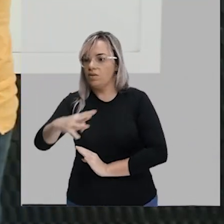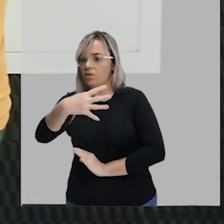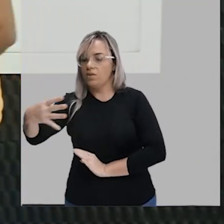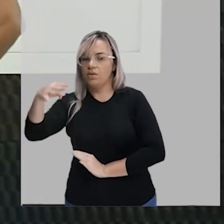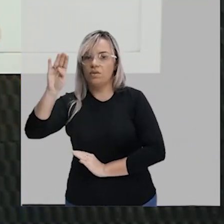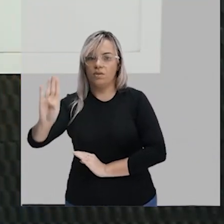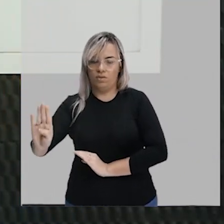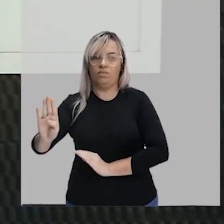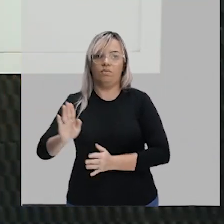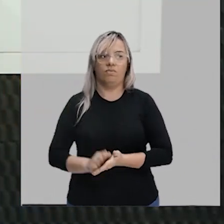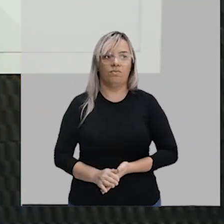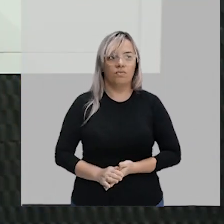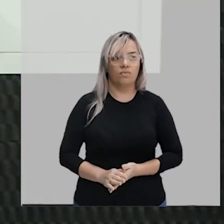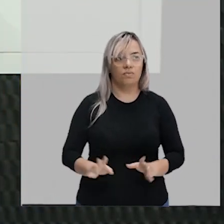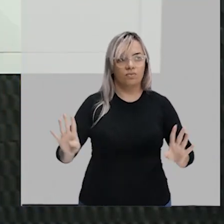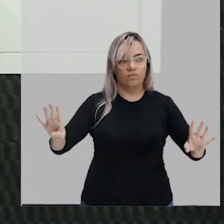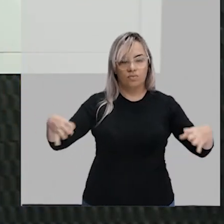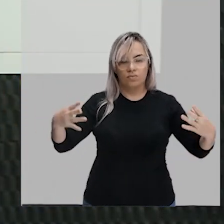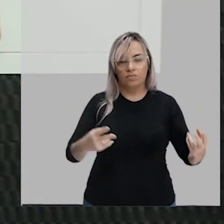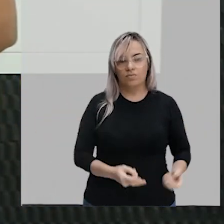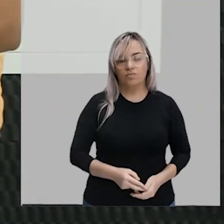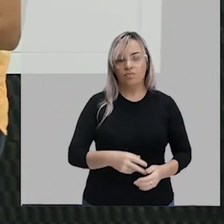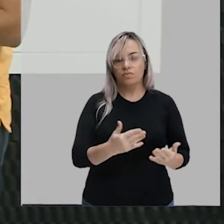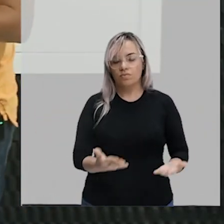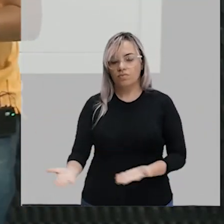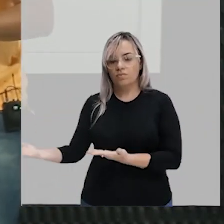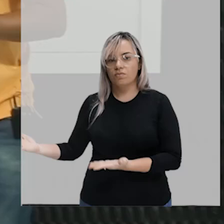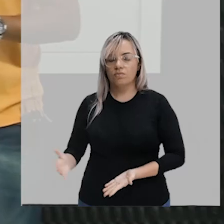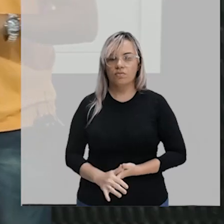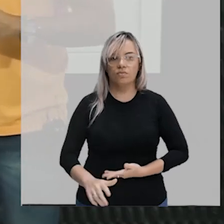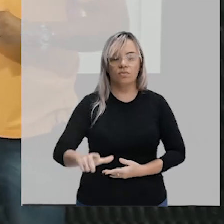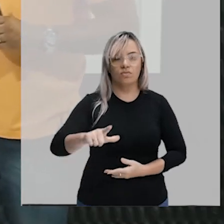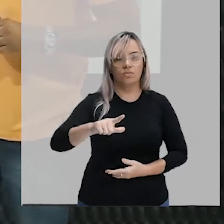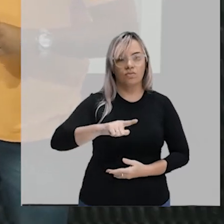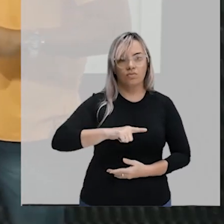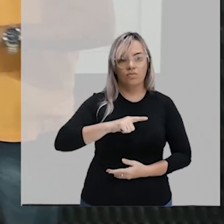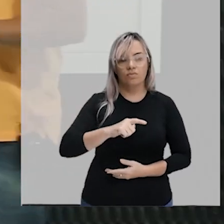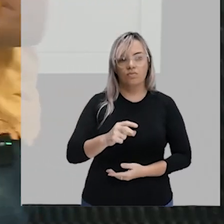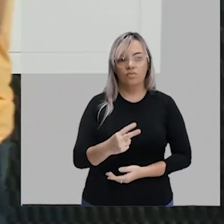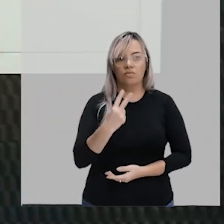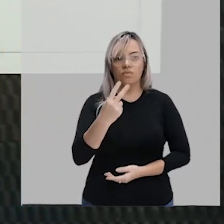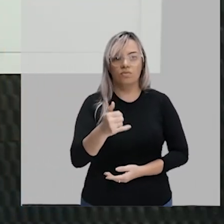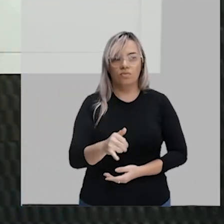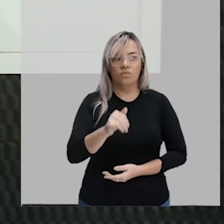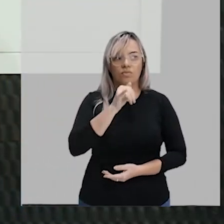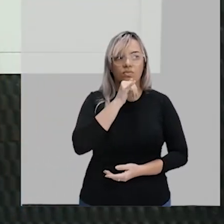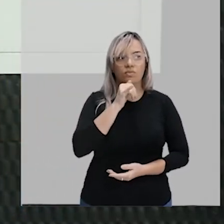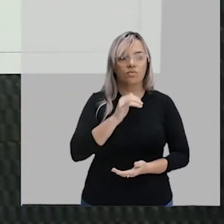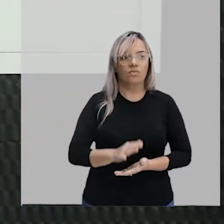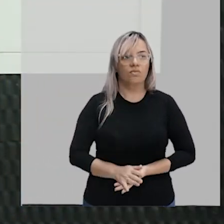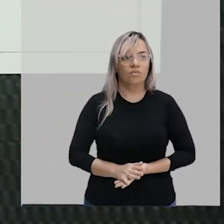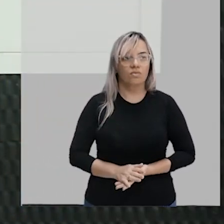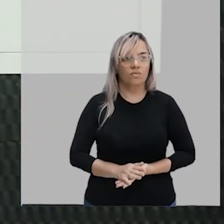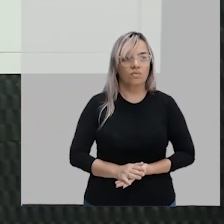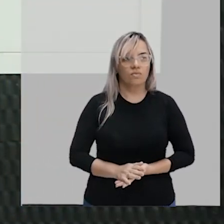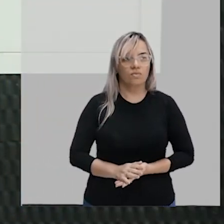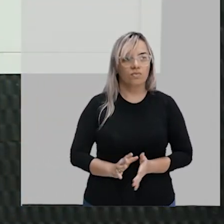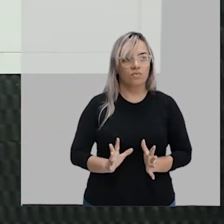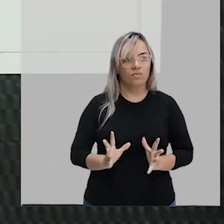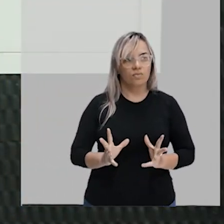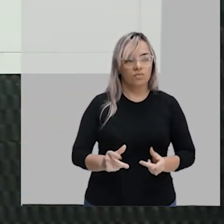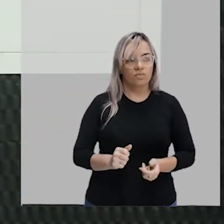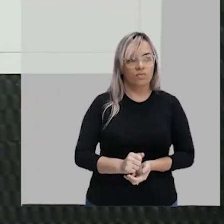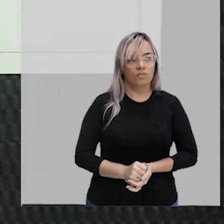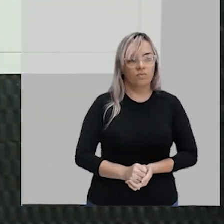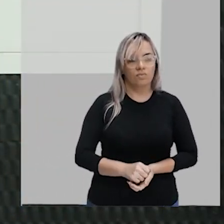B? Olha só, coloquei aqui duas matrizes na sua forma geral, né? Uma matriz 2 por 2, né?